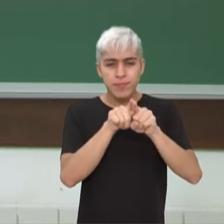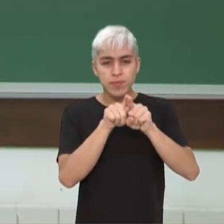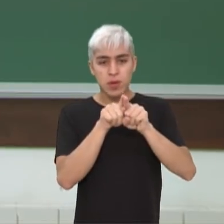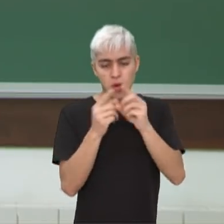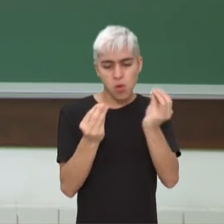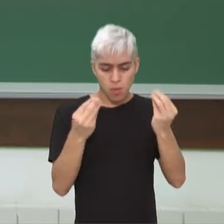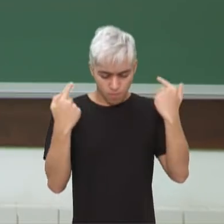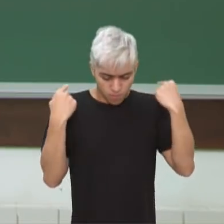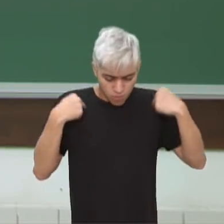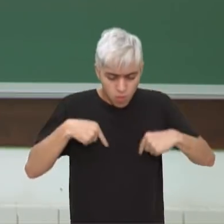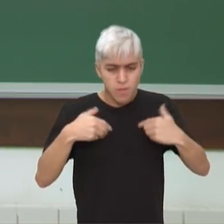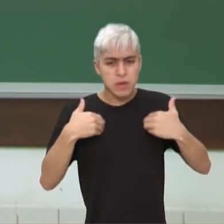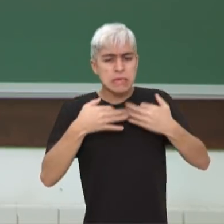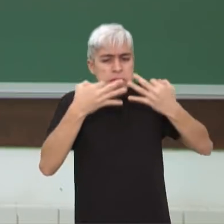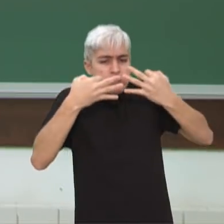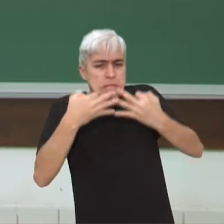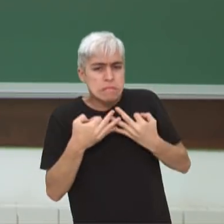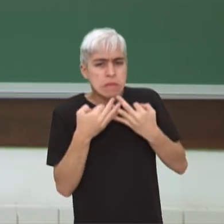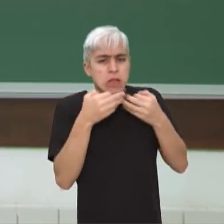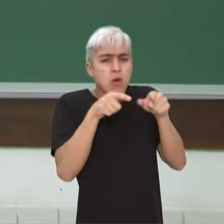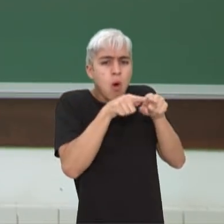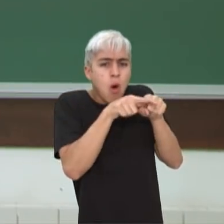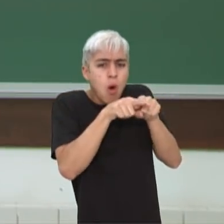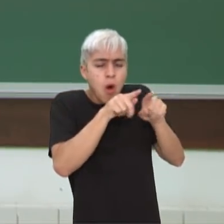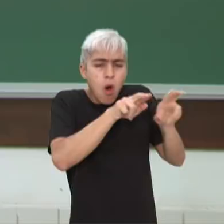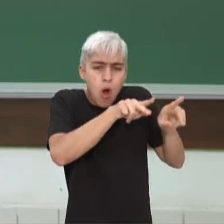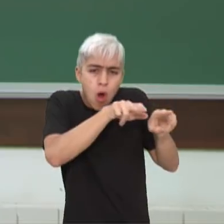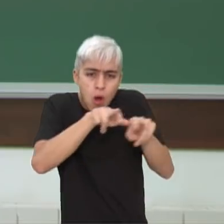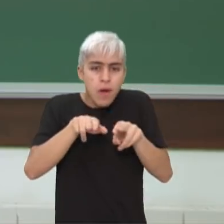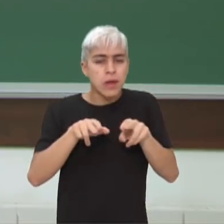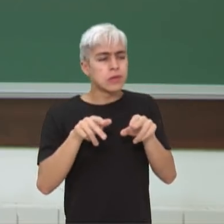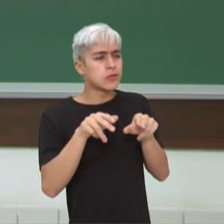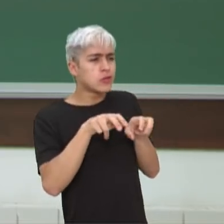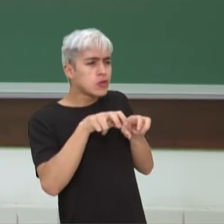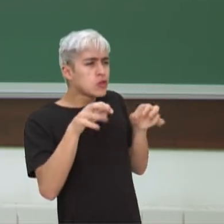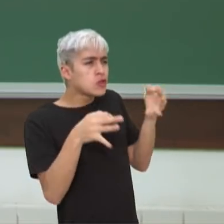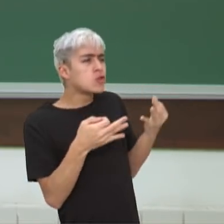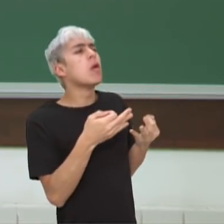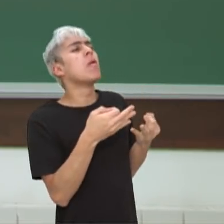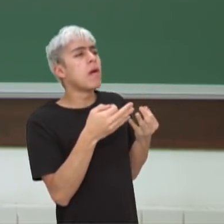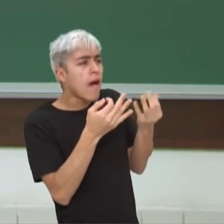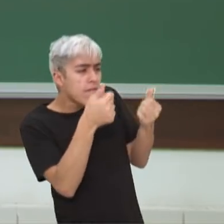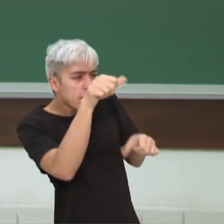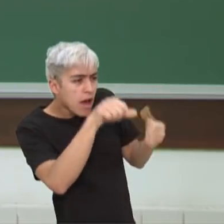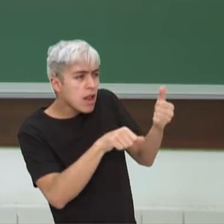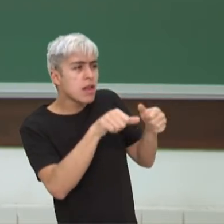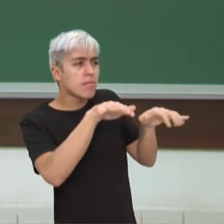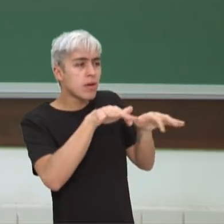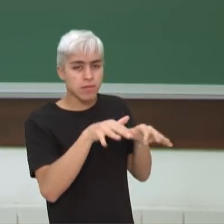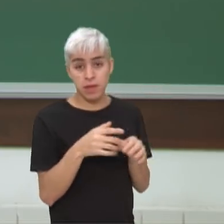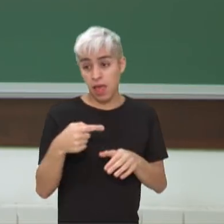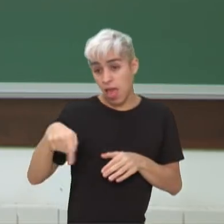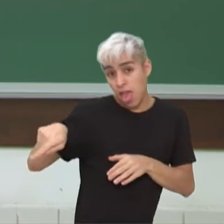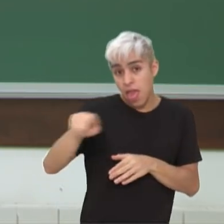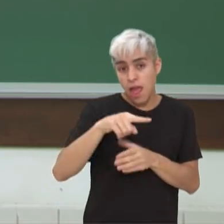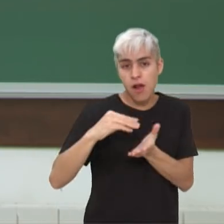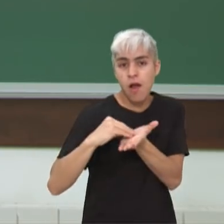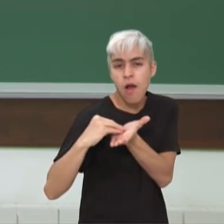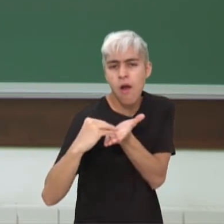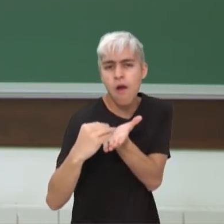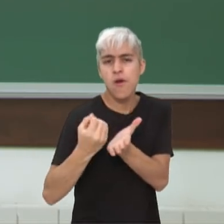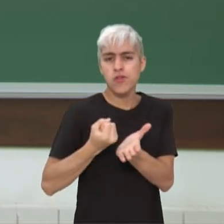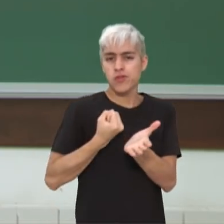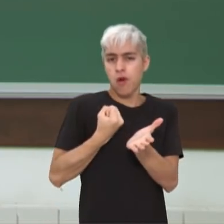pelo movimento mais sincronizado, mais perfeito, e esse movimento ele era avaliado por diversos jurados, e conforme as notas que eles dariam para uma